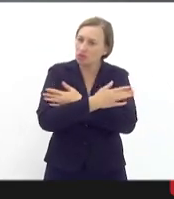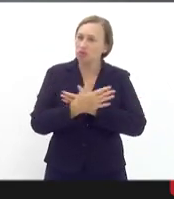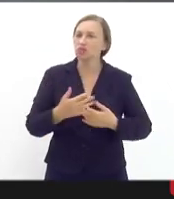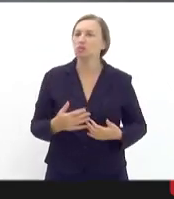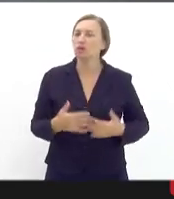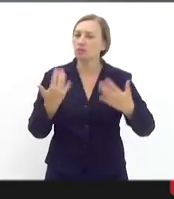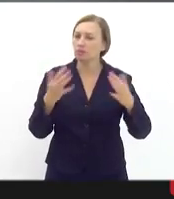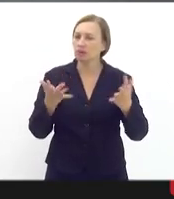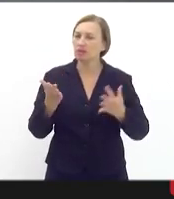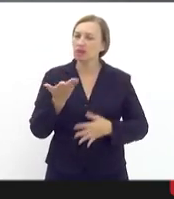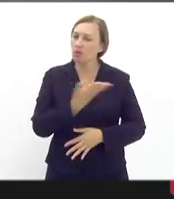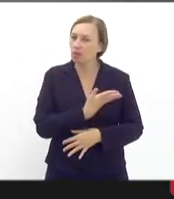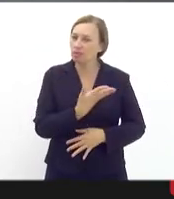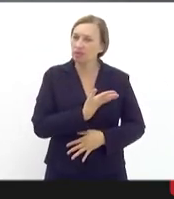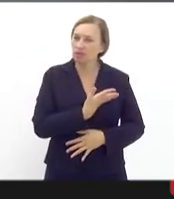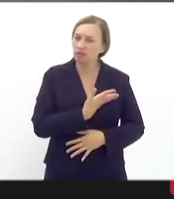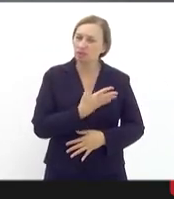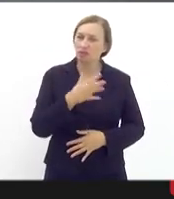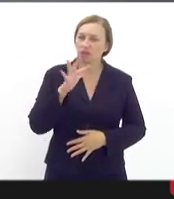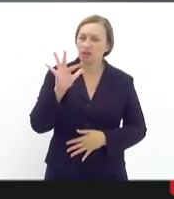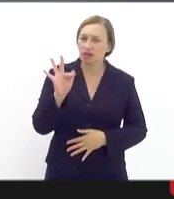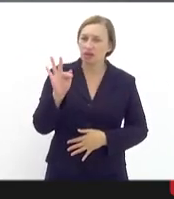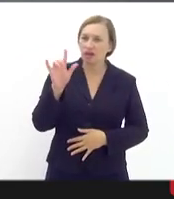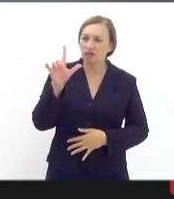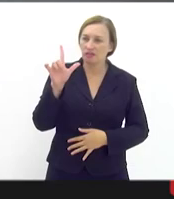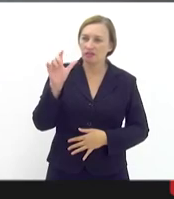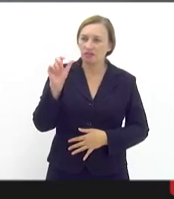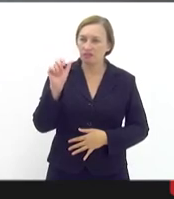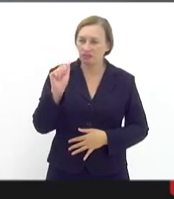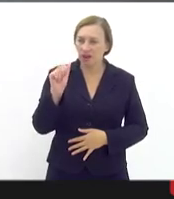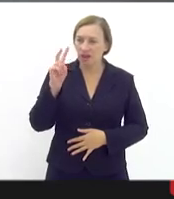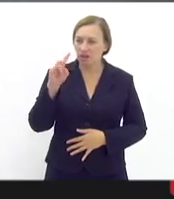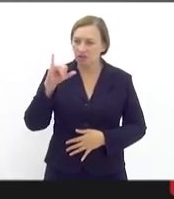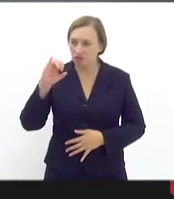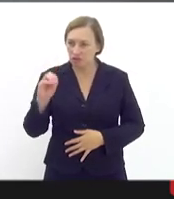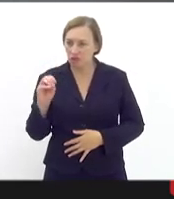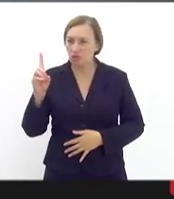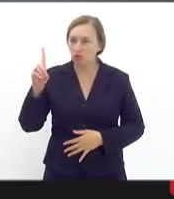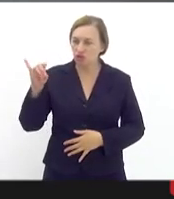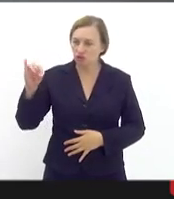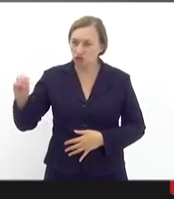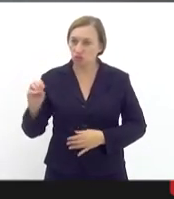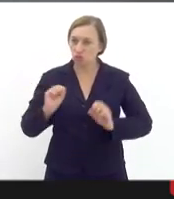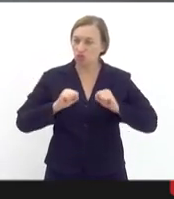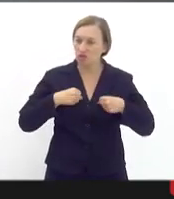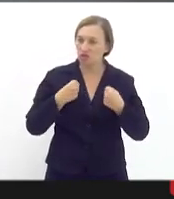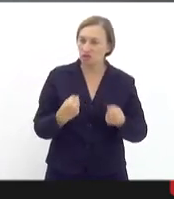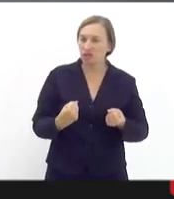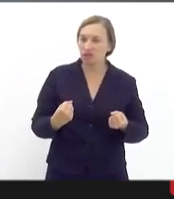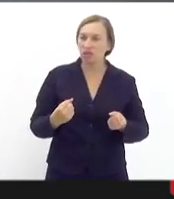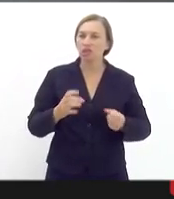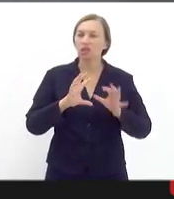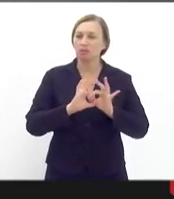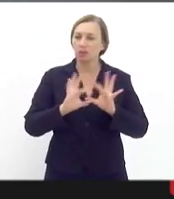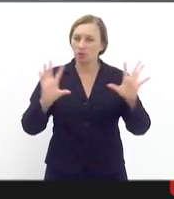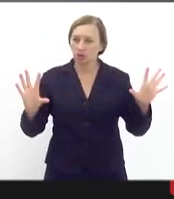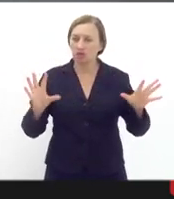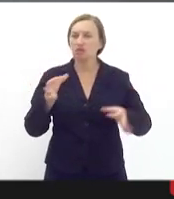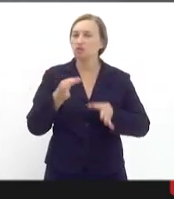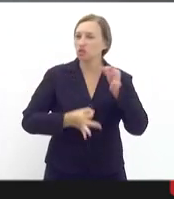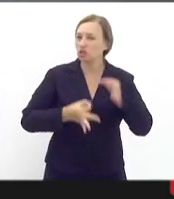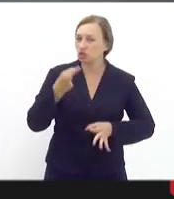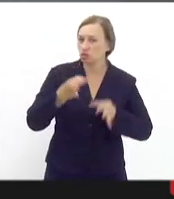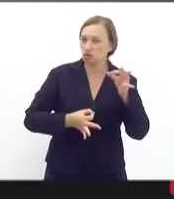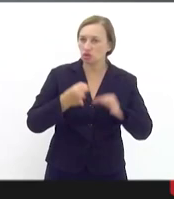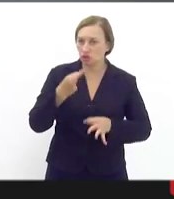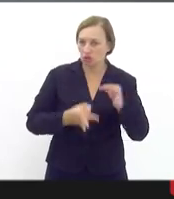para o meu companheiro Flávio Dino, que tem sido um defensor da democracia, da justiça,